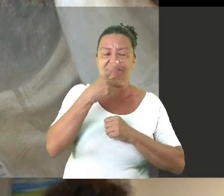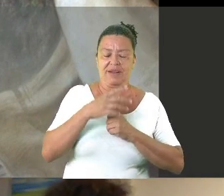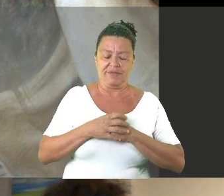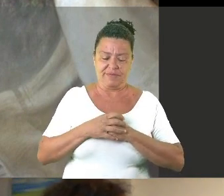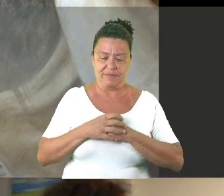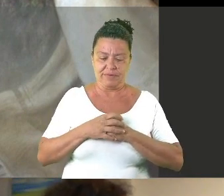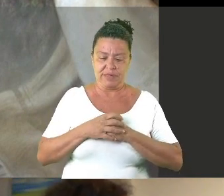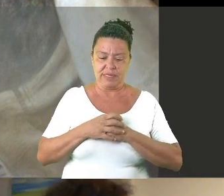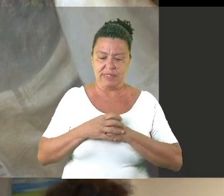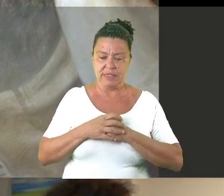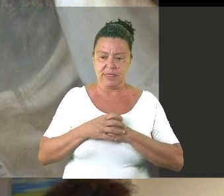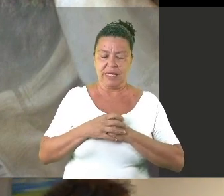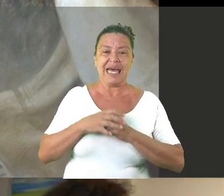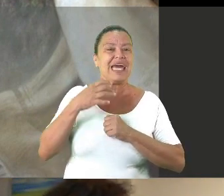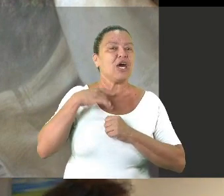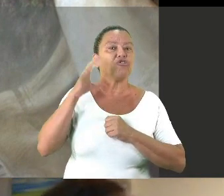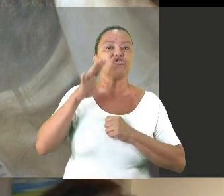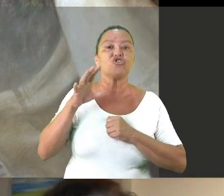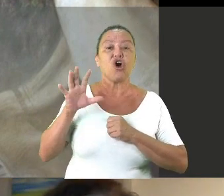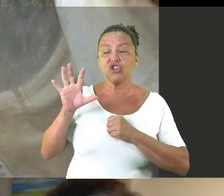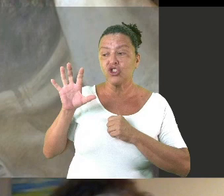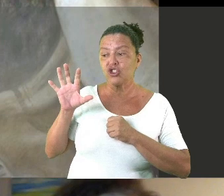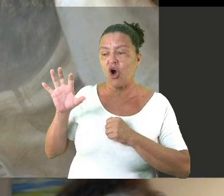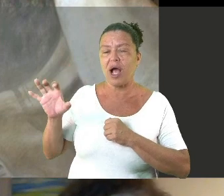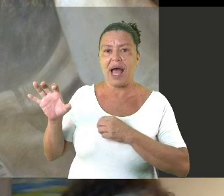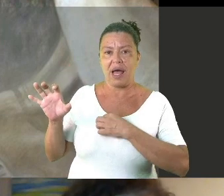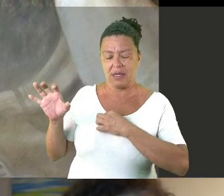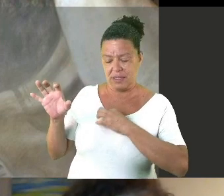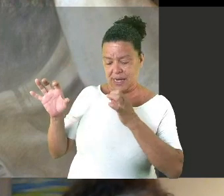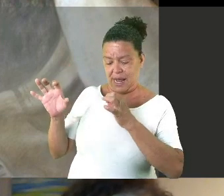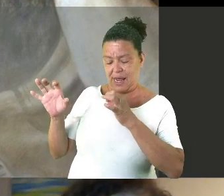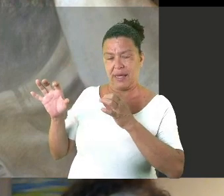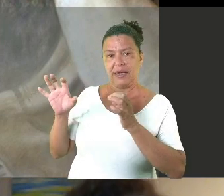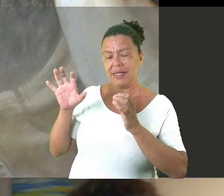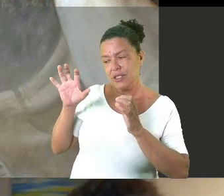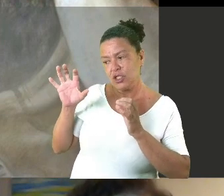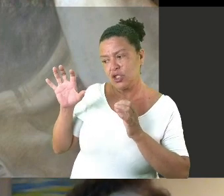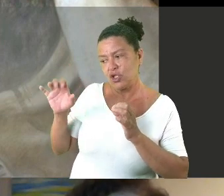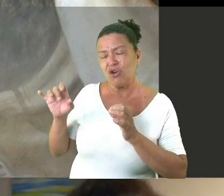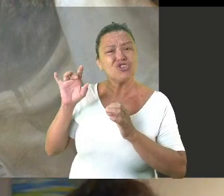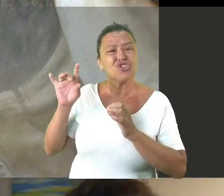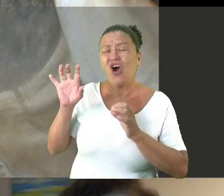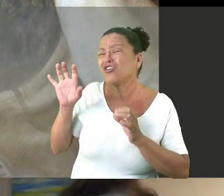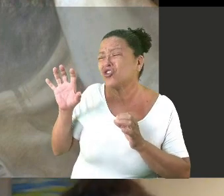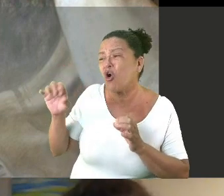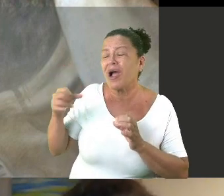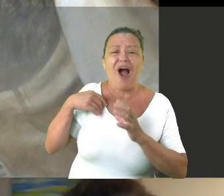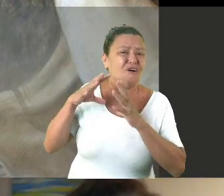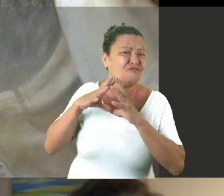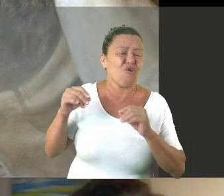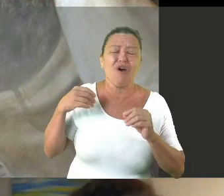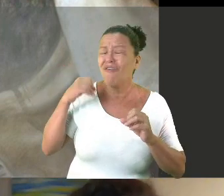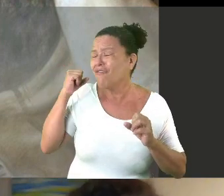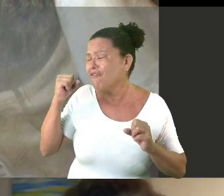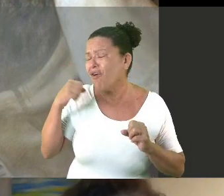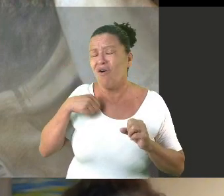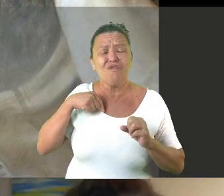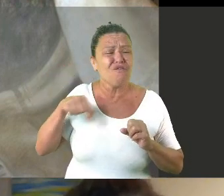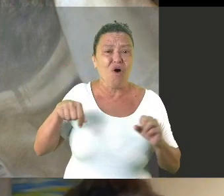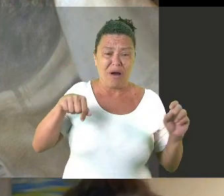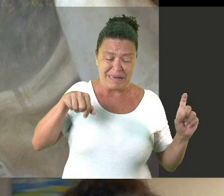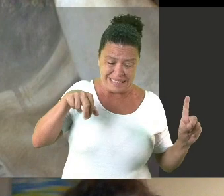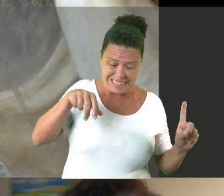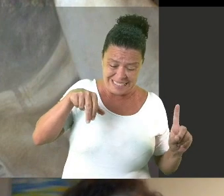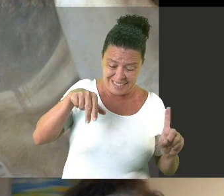dizia: basta eu tocar na sua veste, basta eu tocar na veste dele, na roupa do